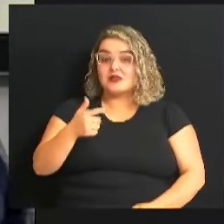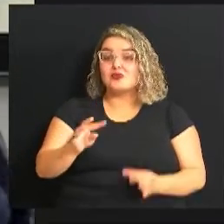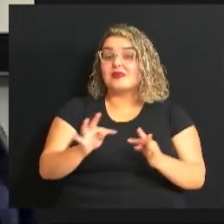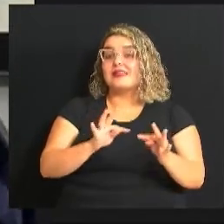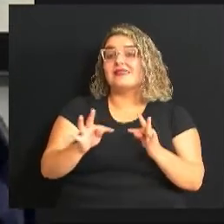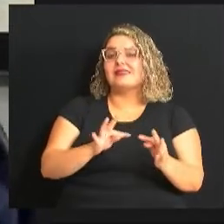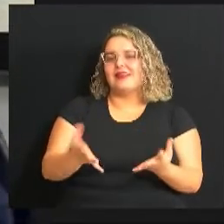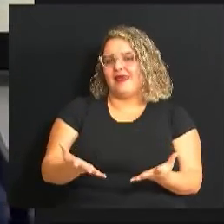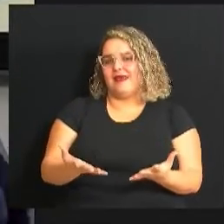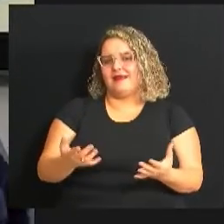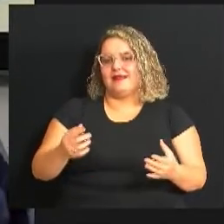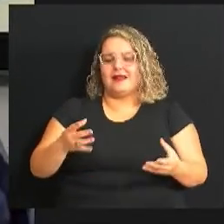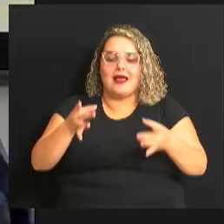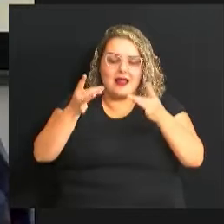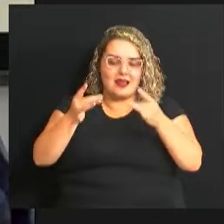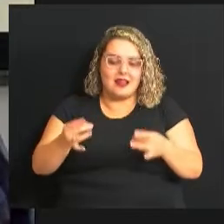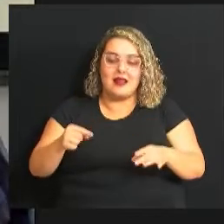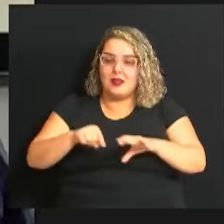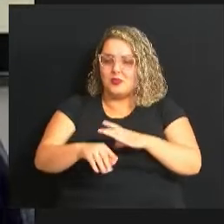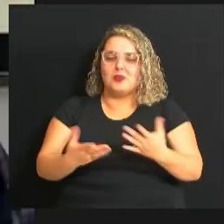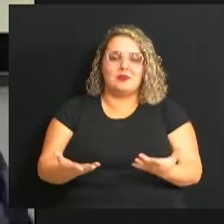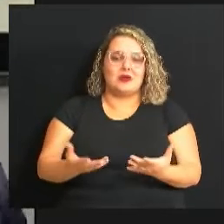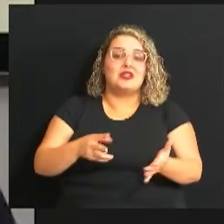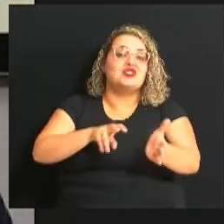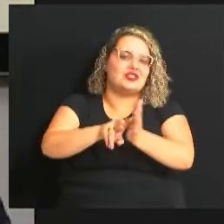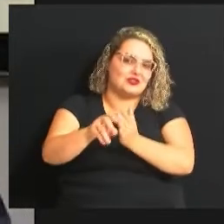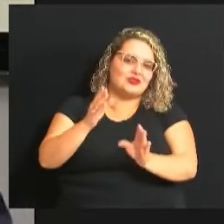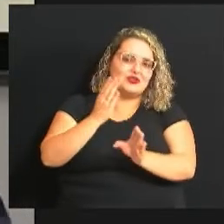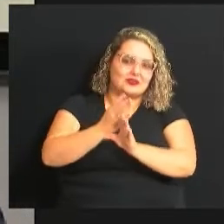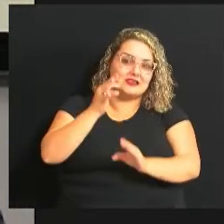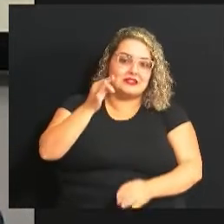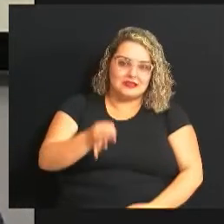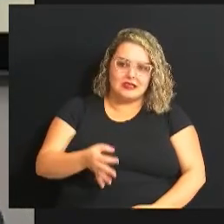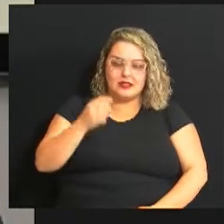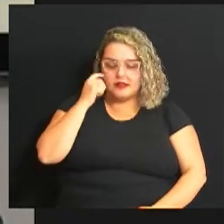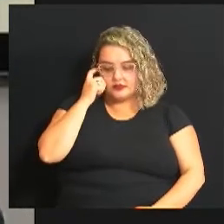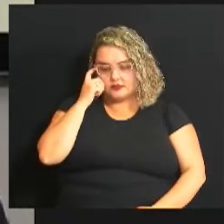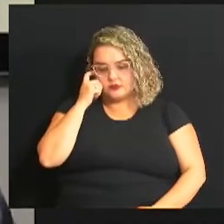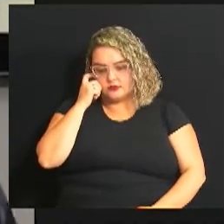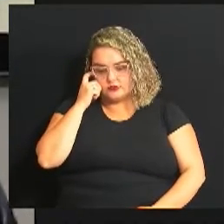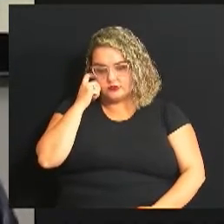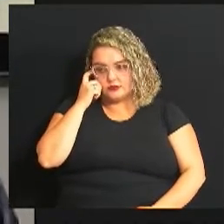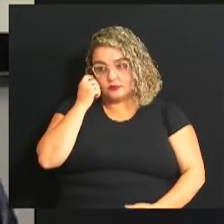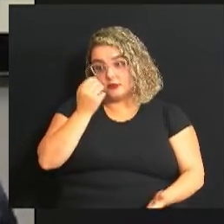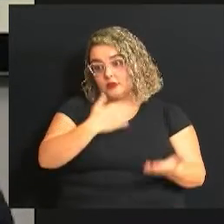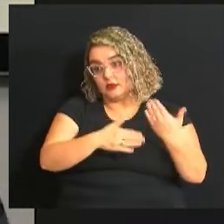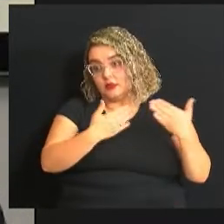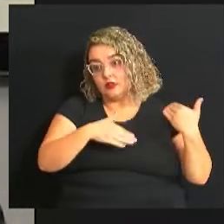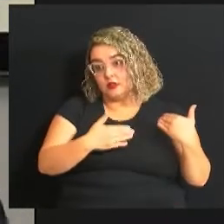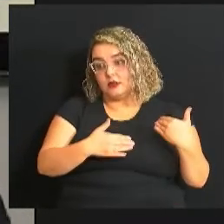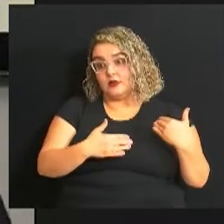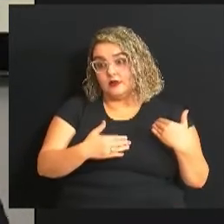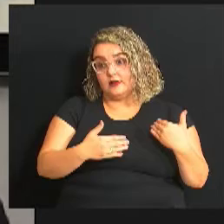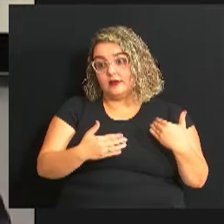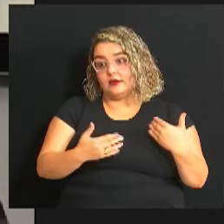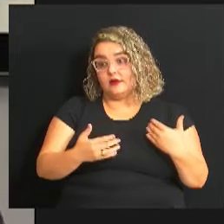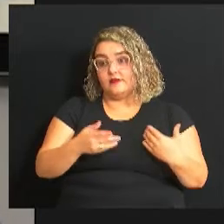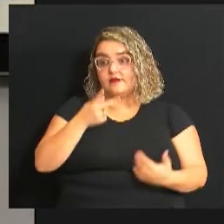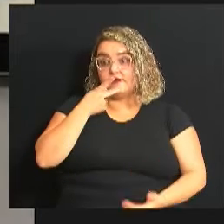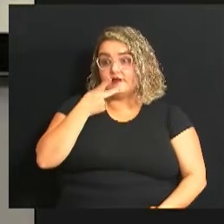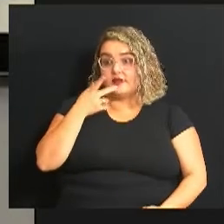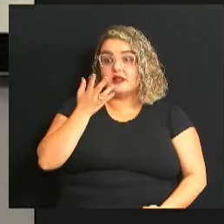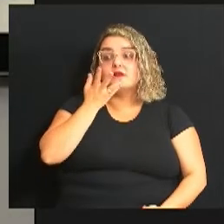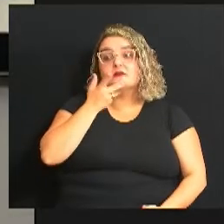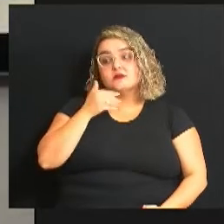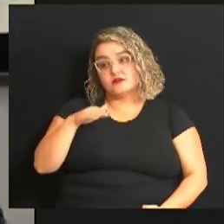mais condições de diagnosticar, né? Antigamente, isso eu falo bastante no livro, acreditava-se muito que a infância era